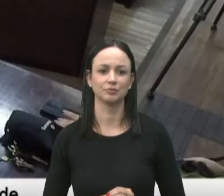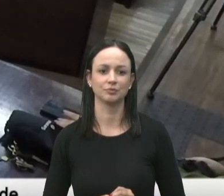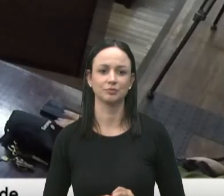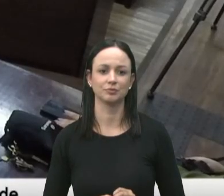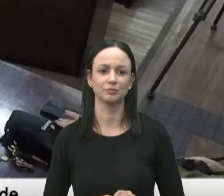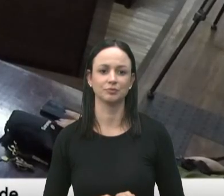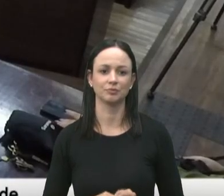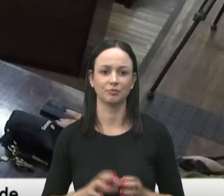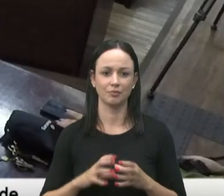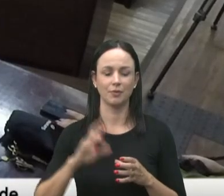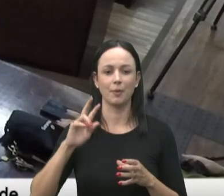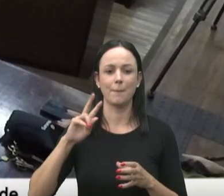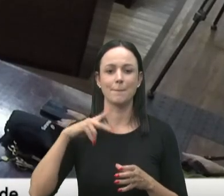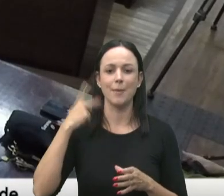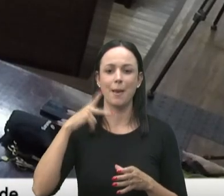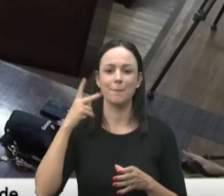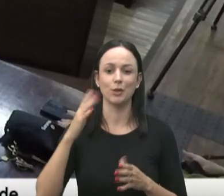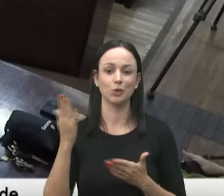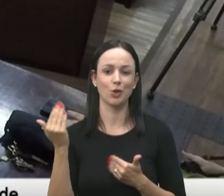Parlamento Jovem?